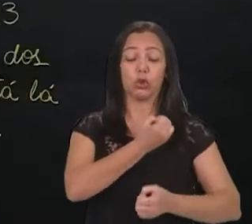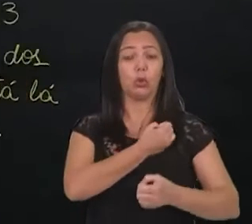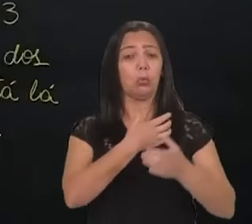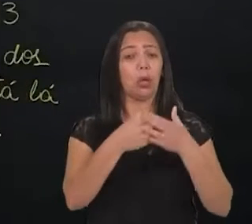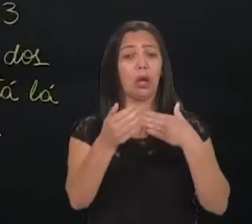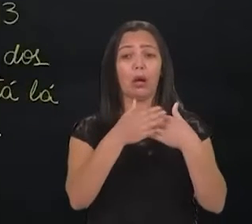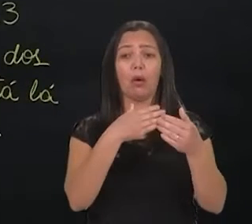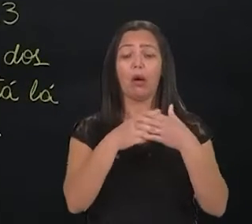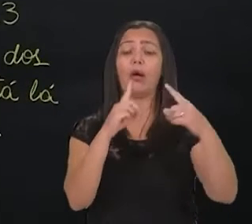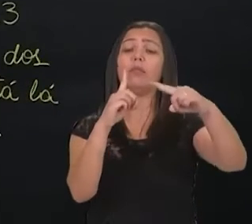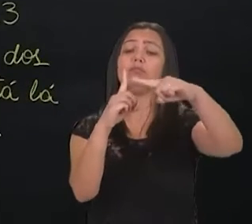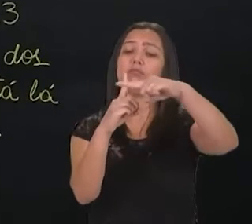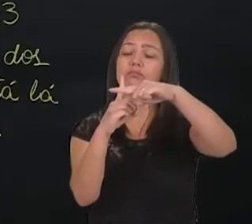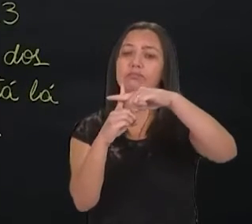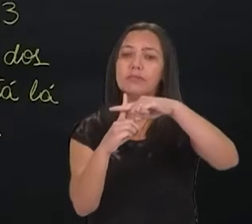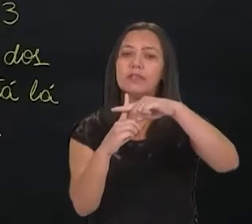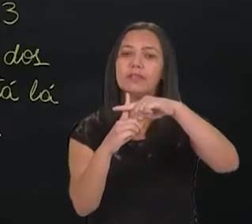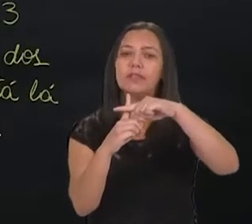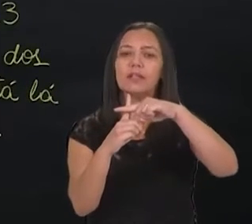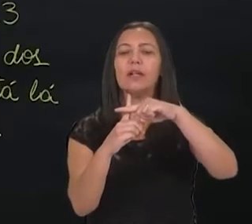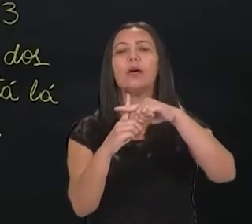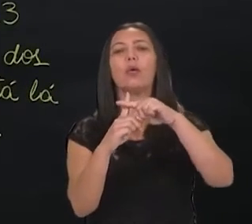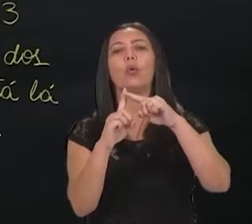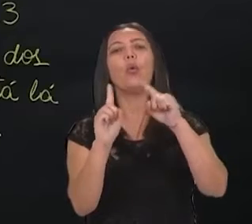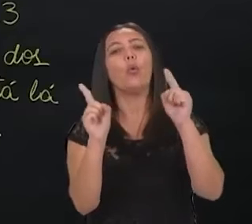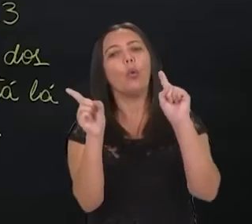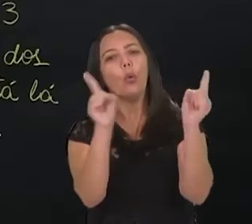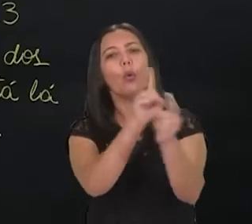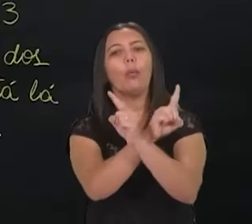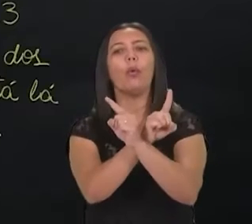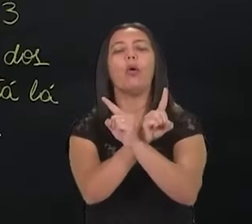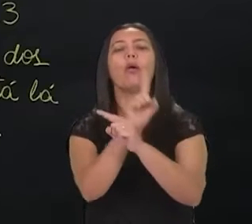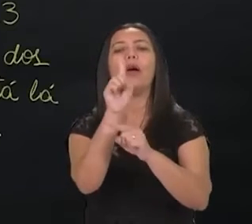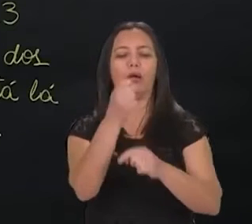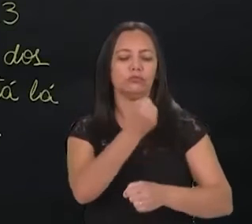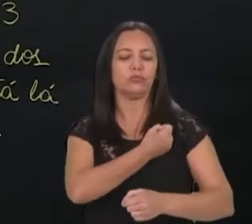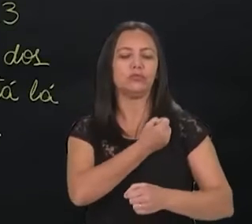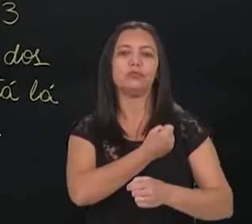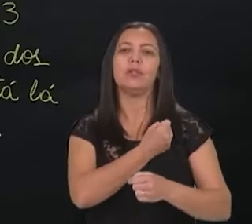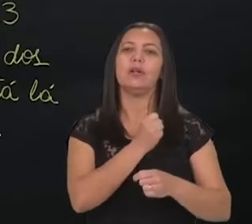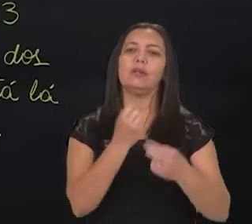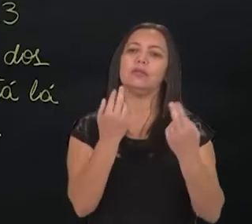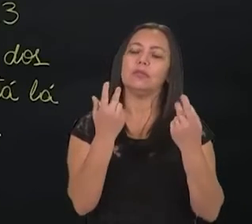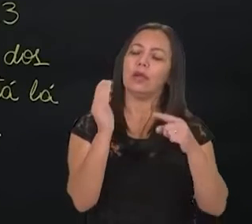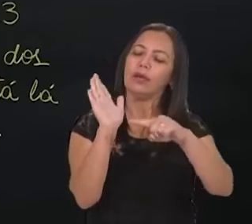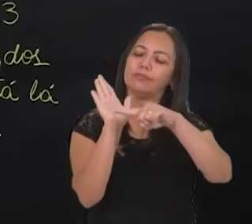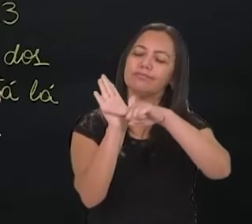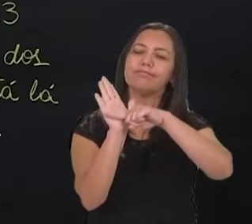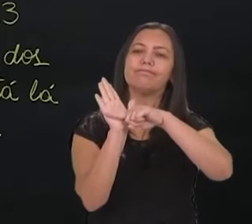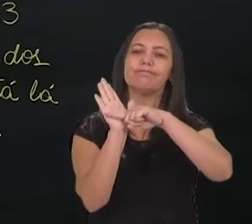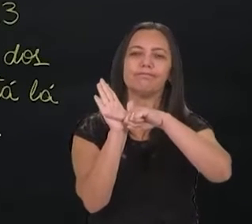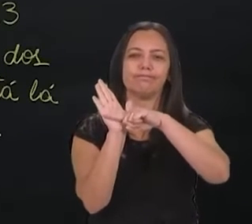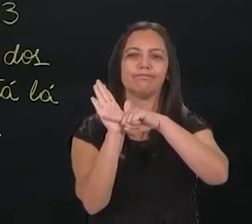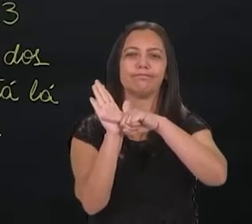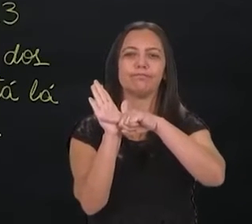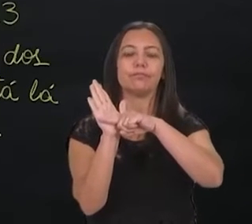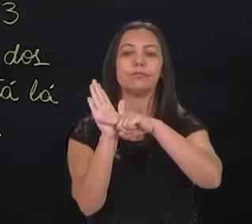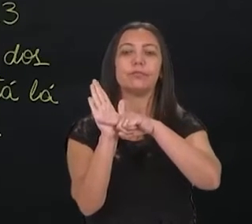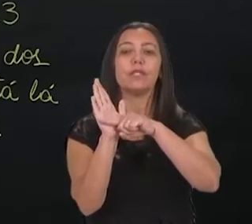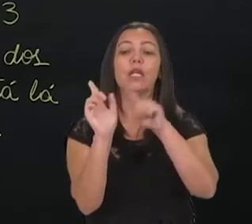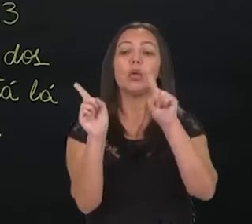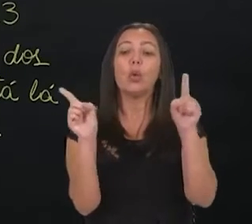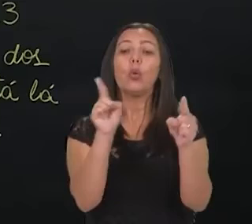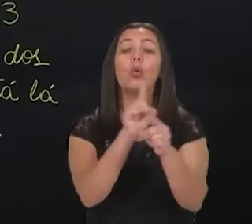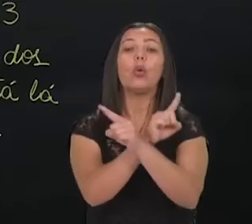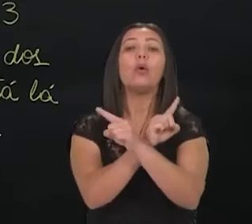número qualquer ele é positivo, o seu oposto será esse mesmo número, só que ele sendo negativo. E